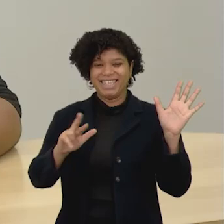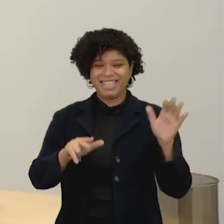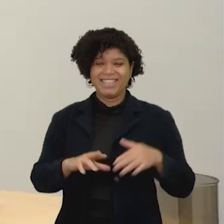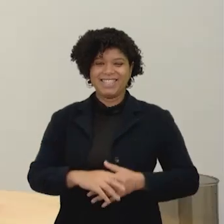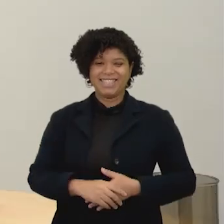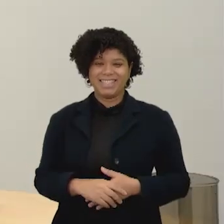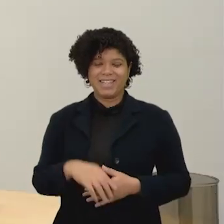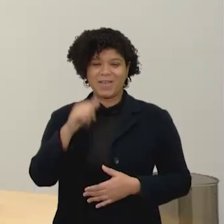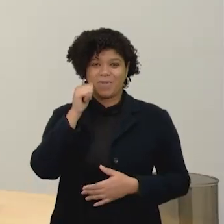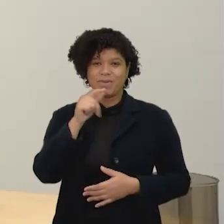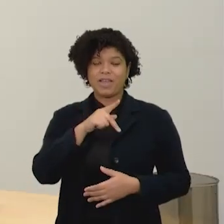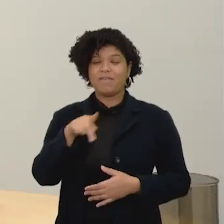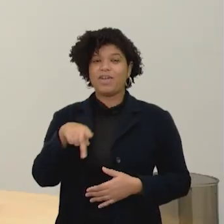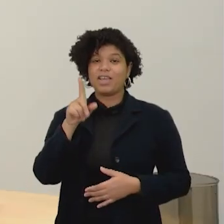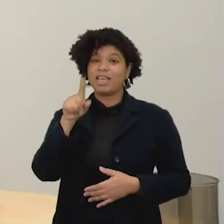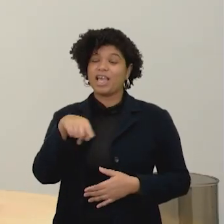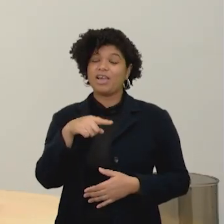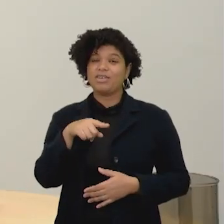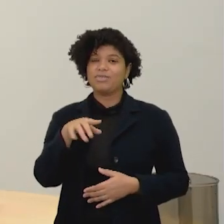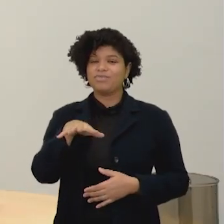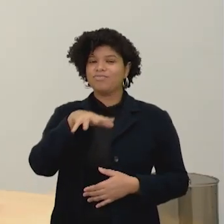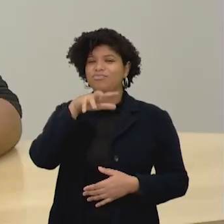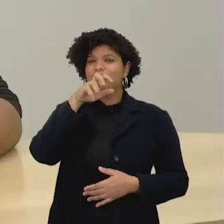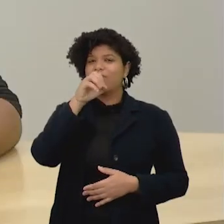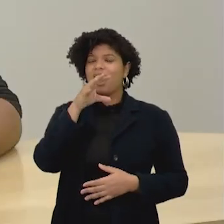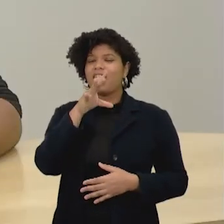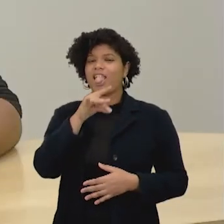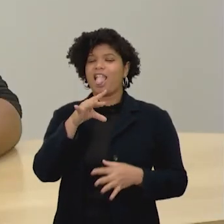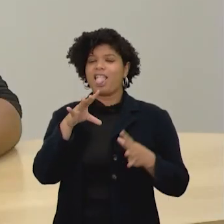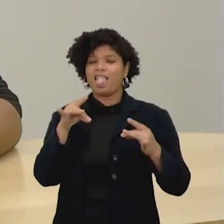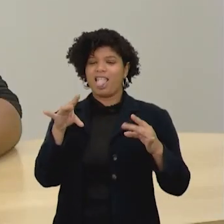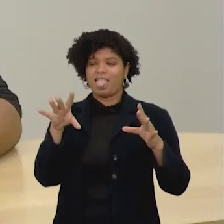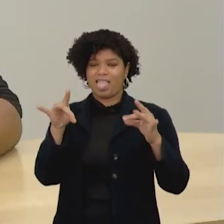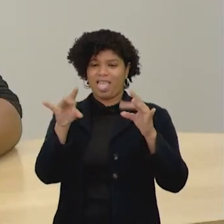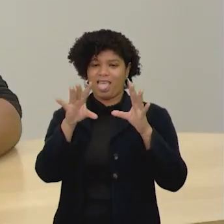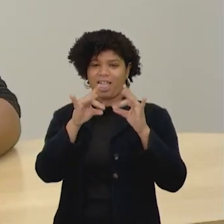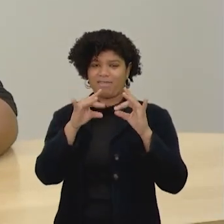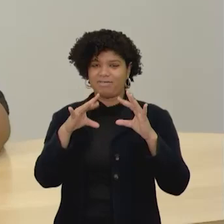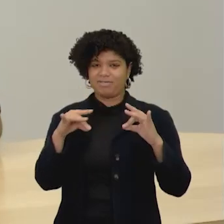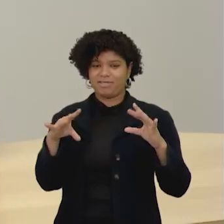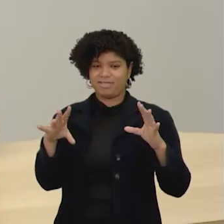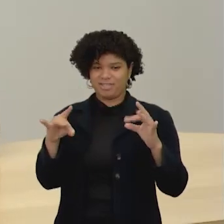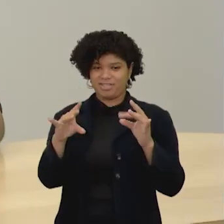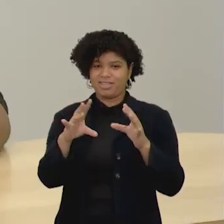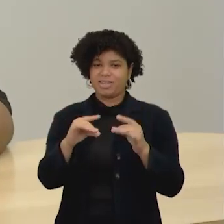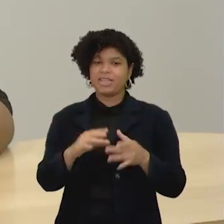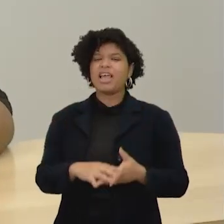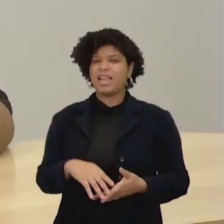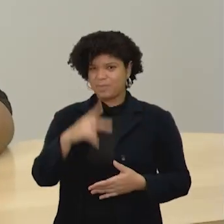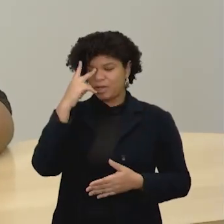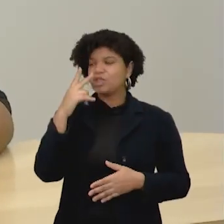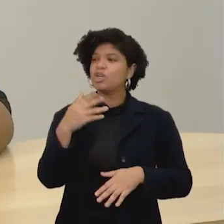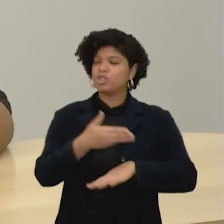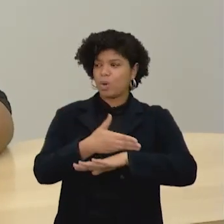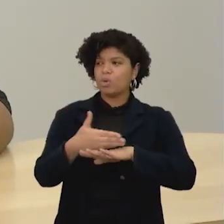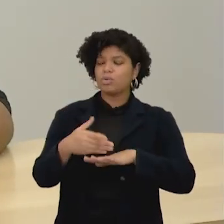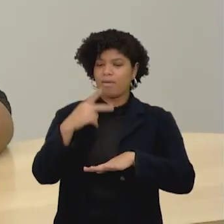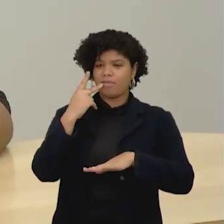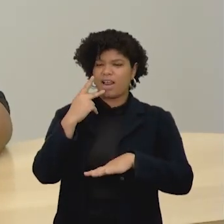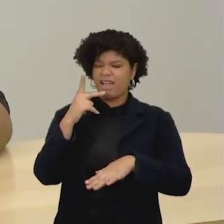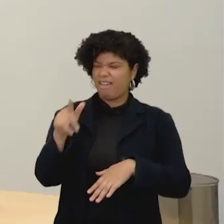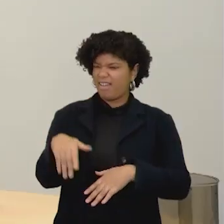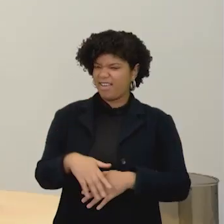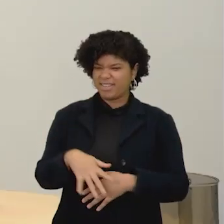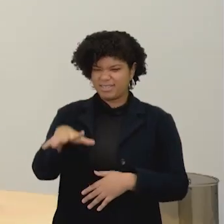Nádia até coloca cheiro melado. Cheiro melado aí, ó. É um cheiro doce, né? Então, perfume doce é uma fala bem comum, né? É uma expressão comum,